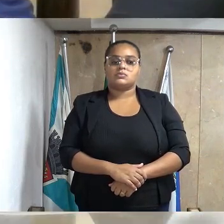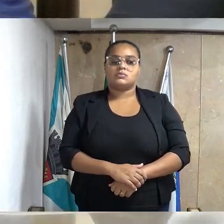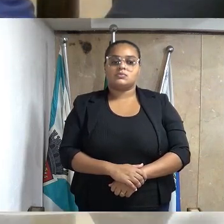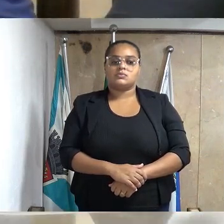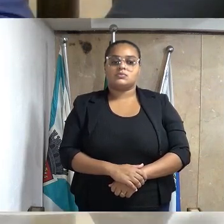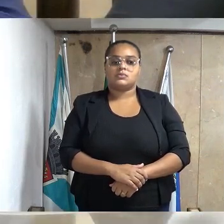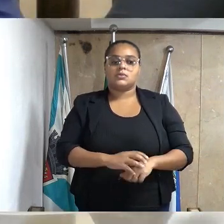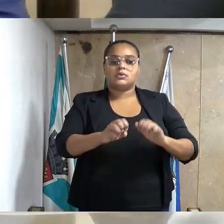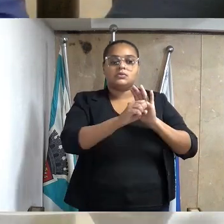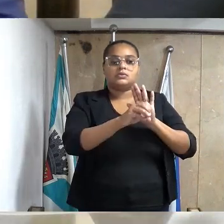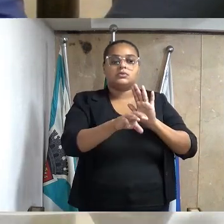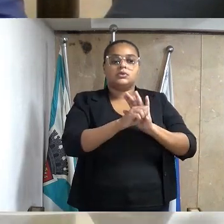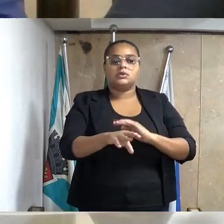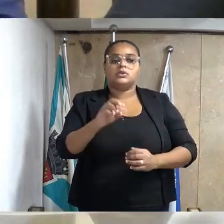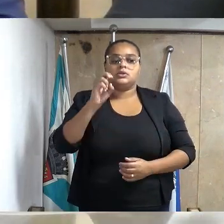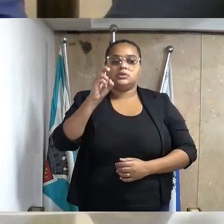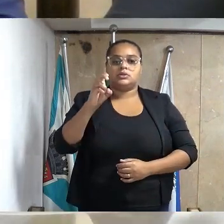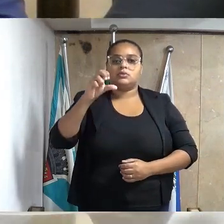Indicação